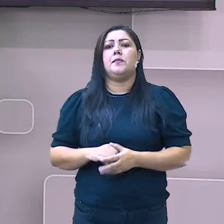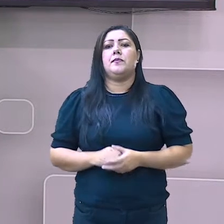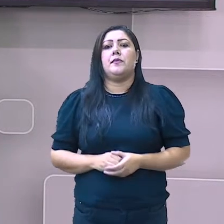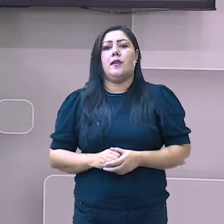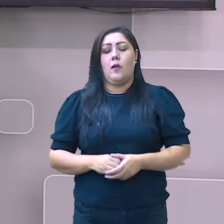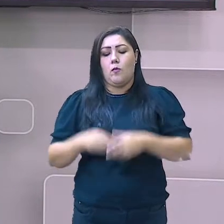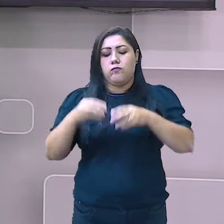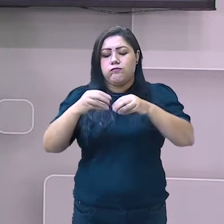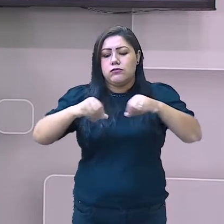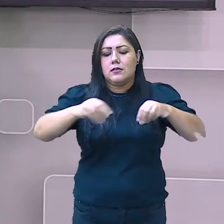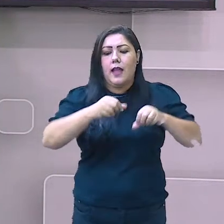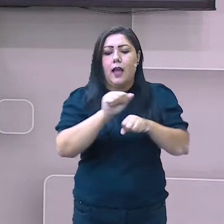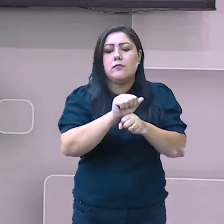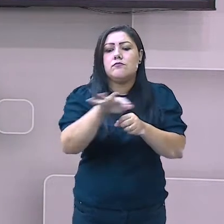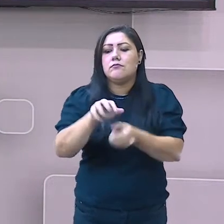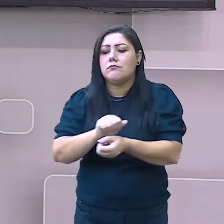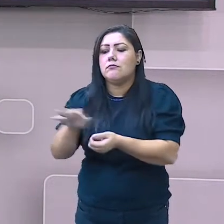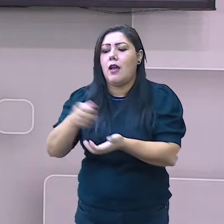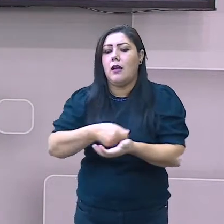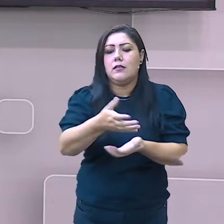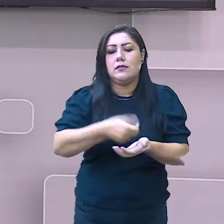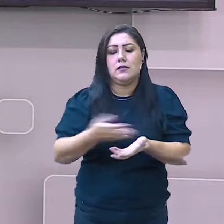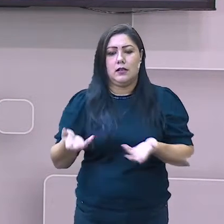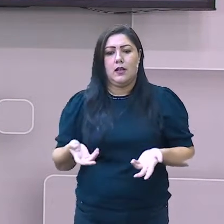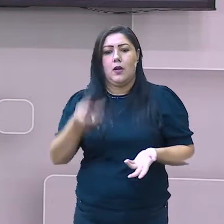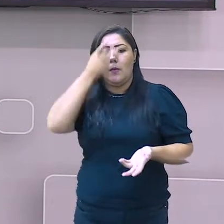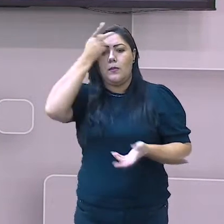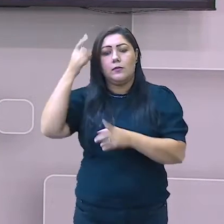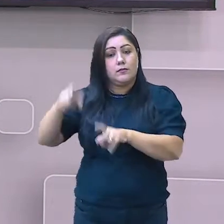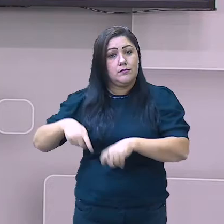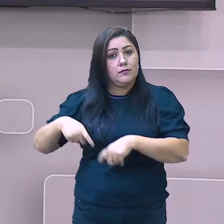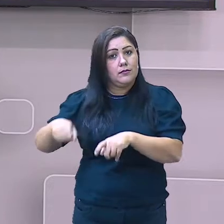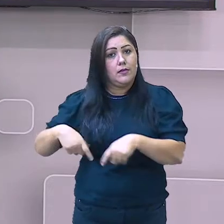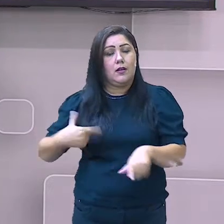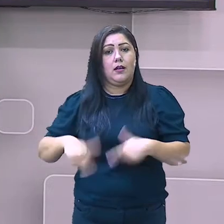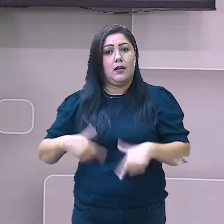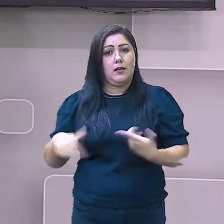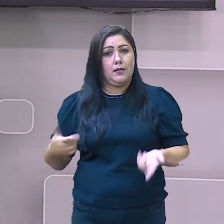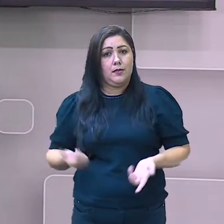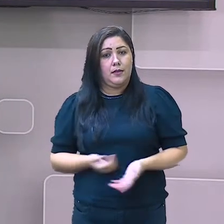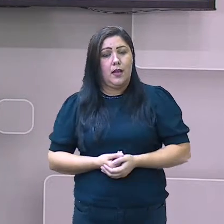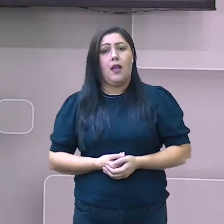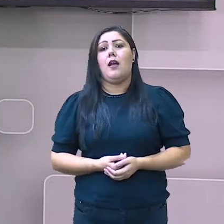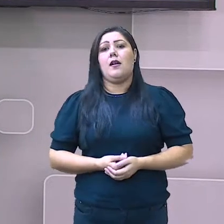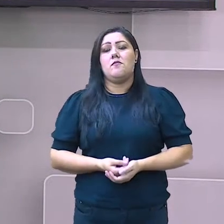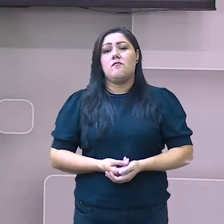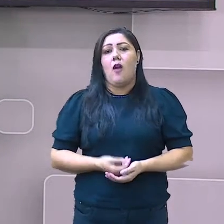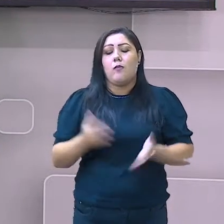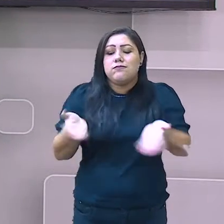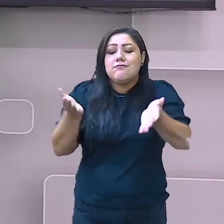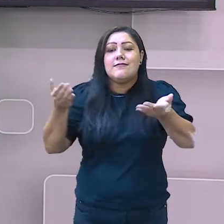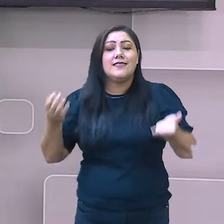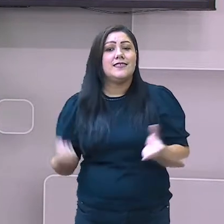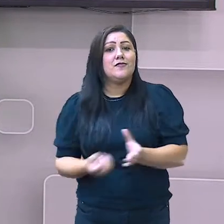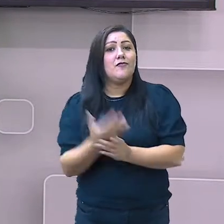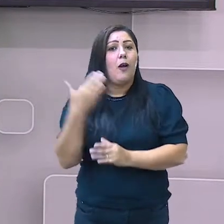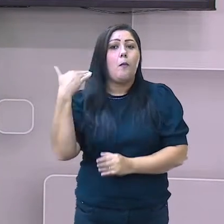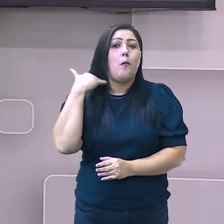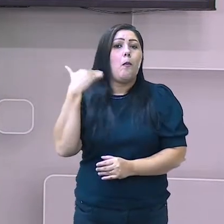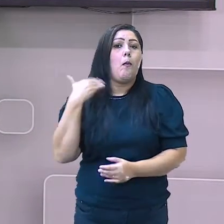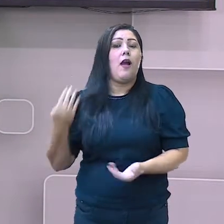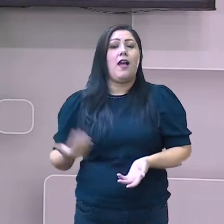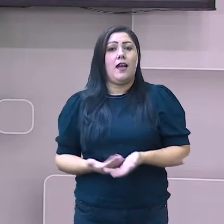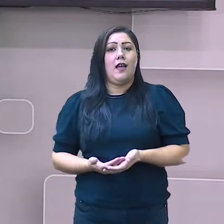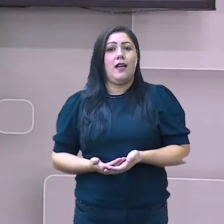camponeses, incentivou as atividades industriais e a fundação de bancos. Também melhorou o ensino